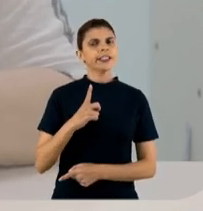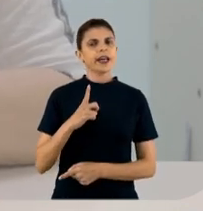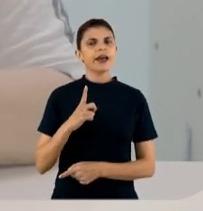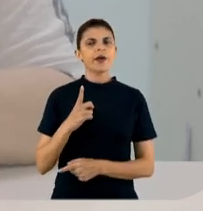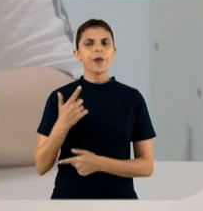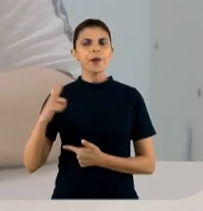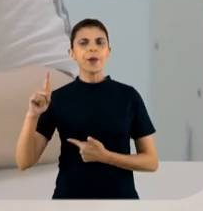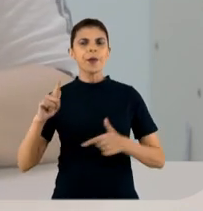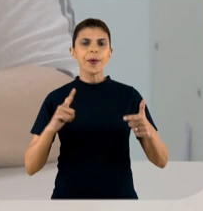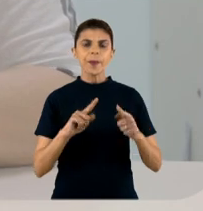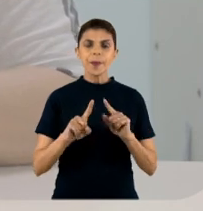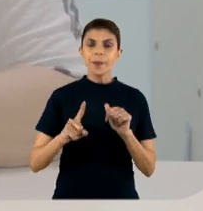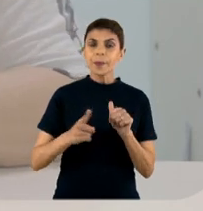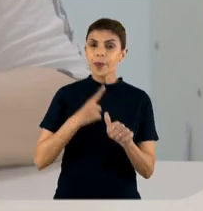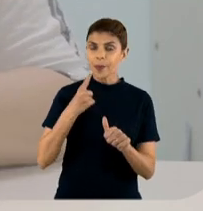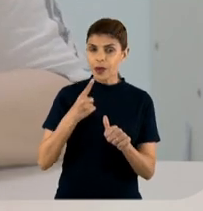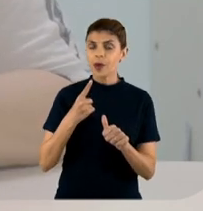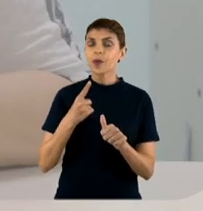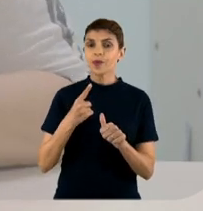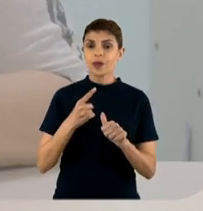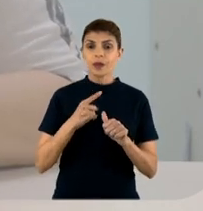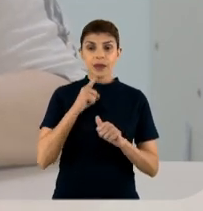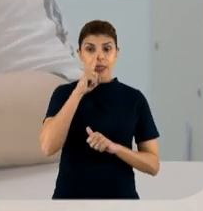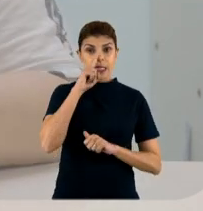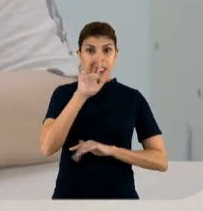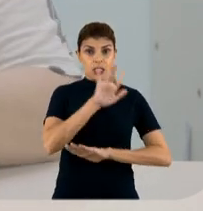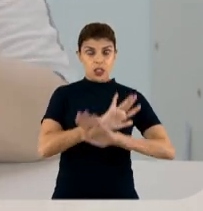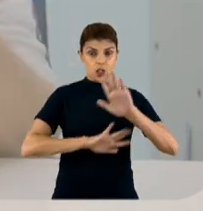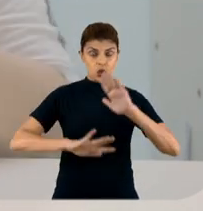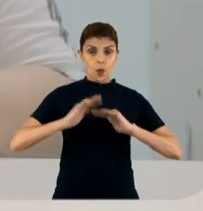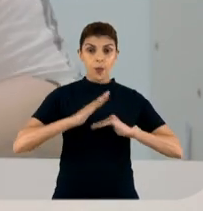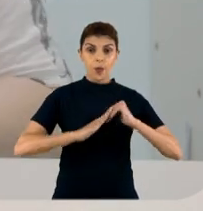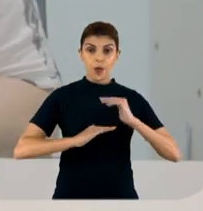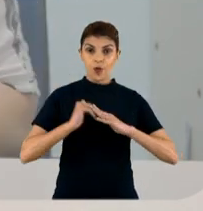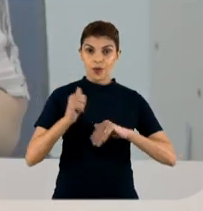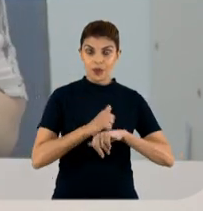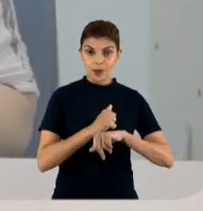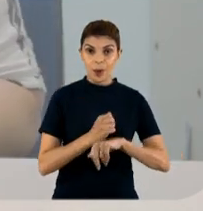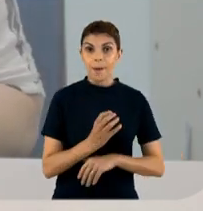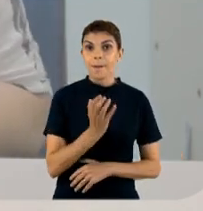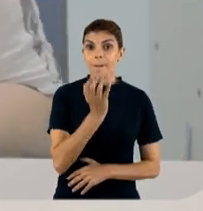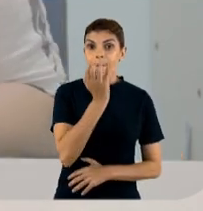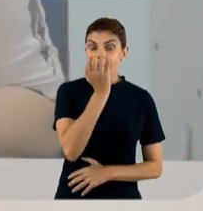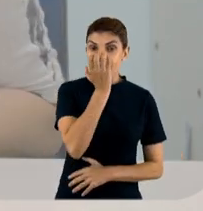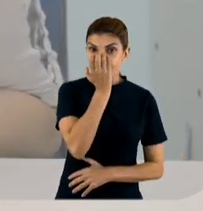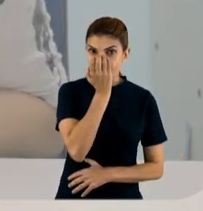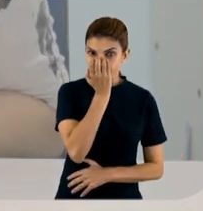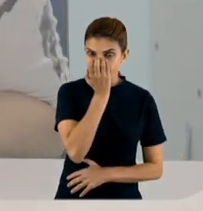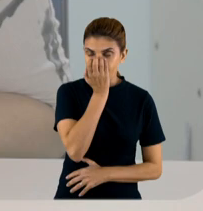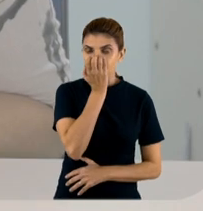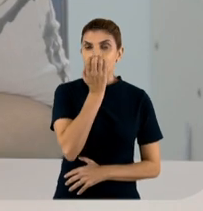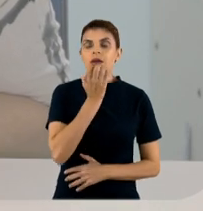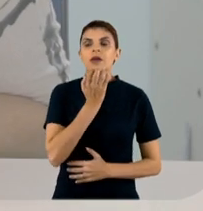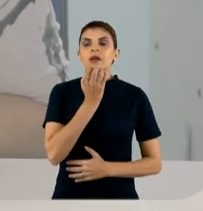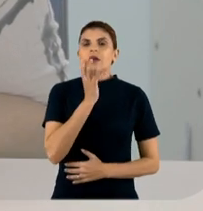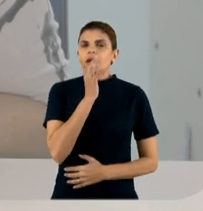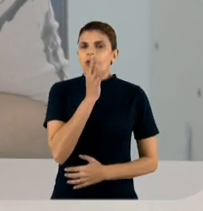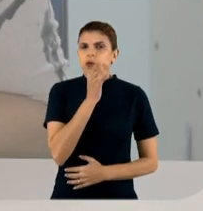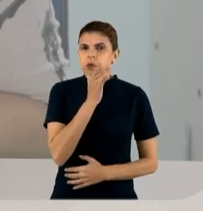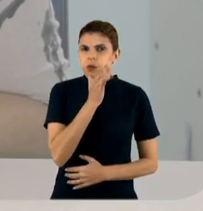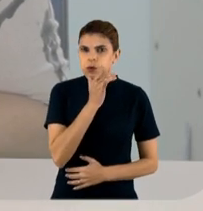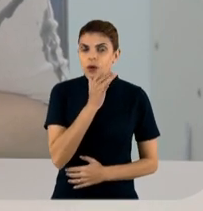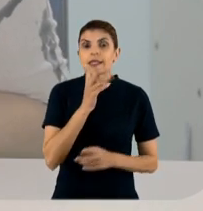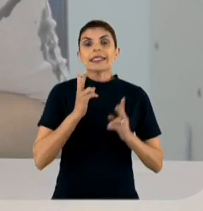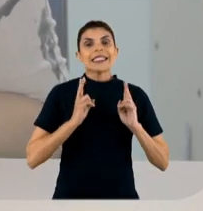porque primeiro ela oferece um risco ao profissional porque as máscaras pro paciente aguentar ficar com a máscara por longo